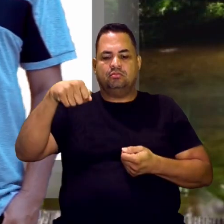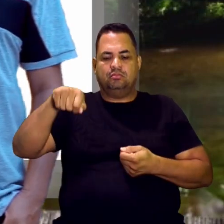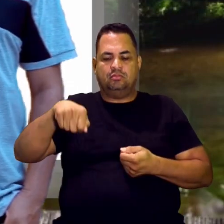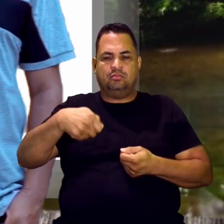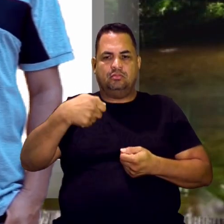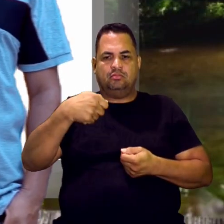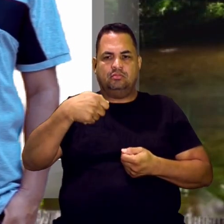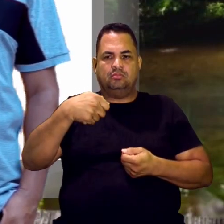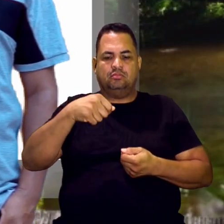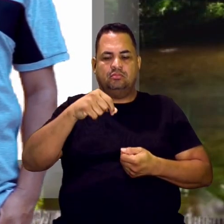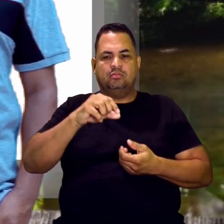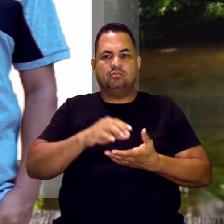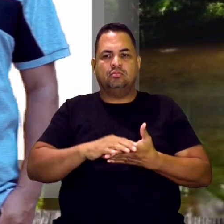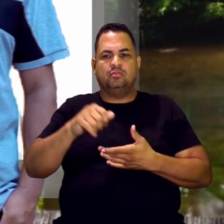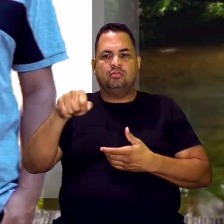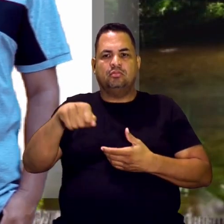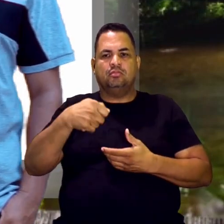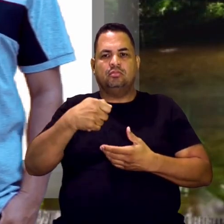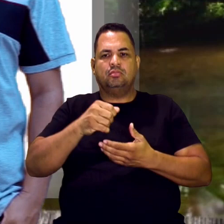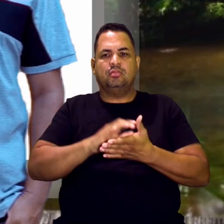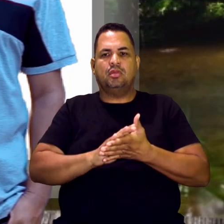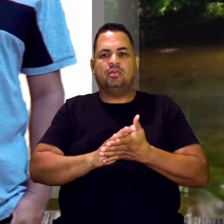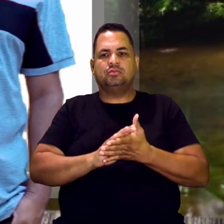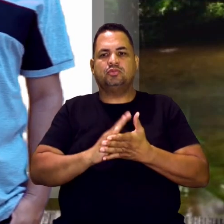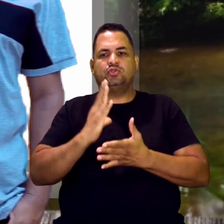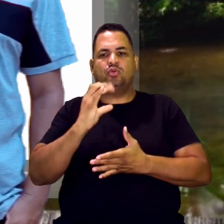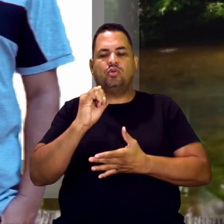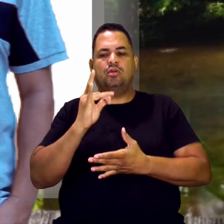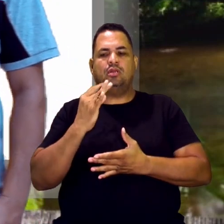colherinha de achocolatado